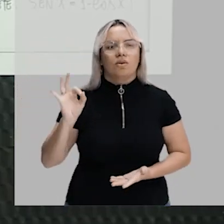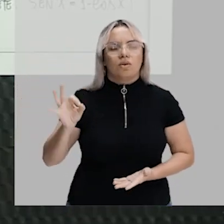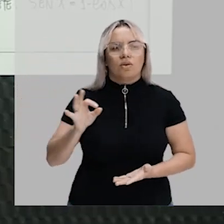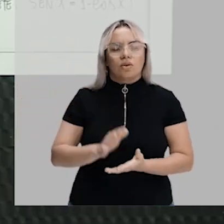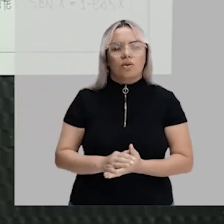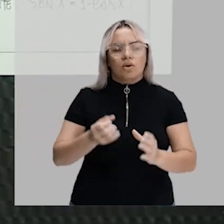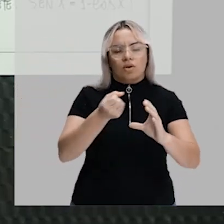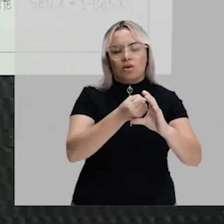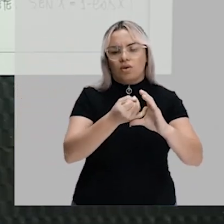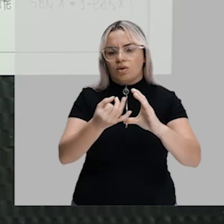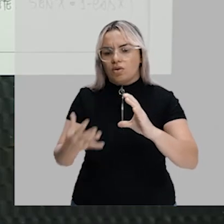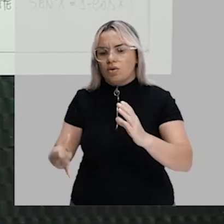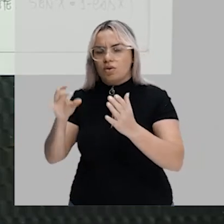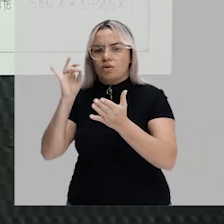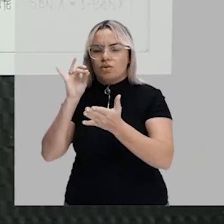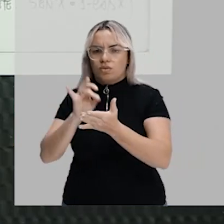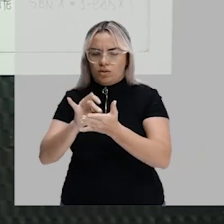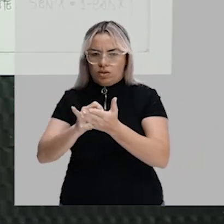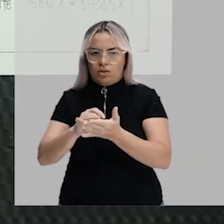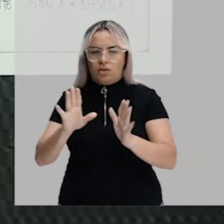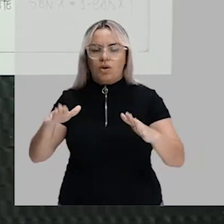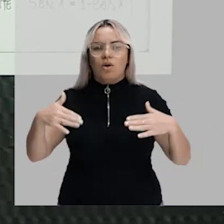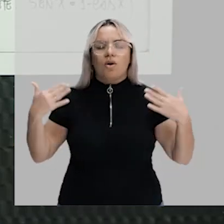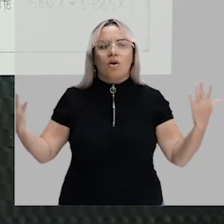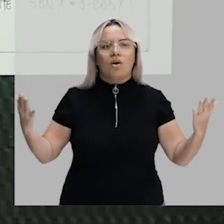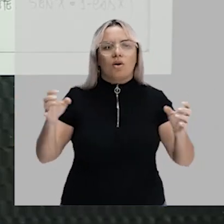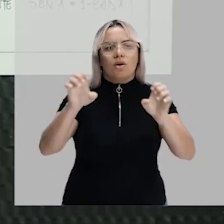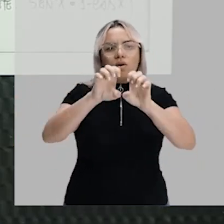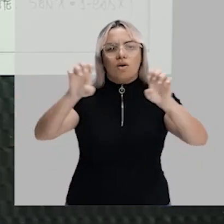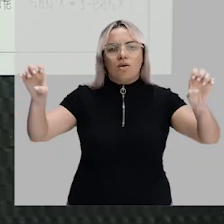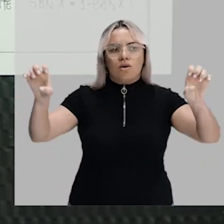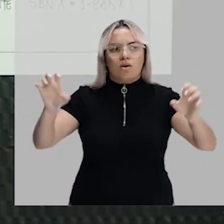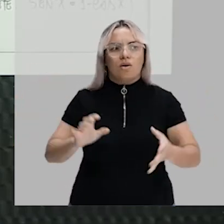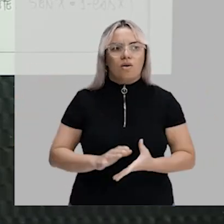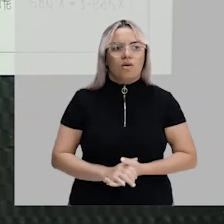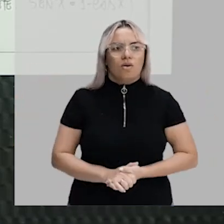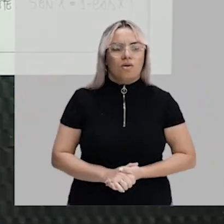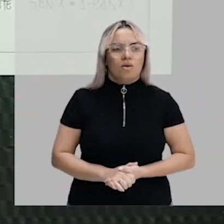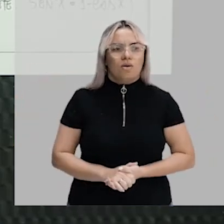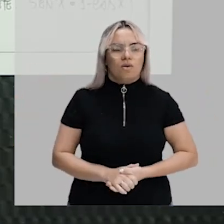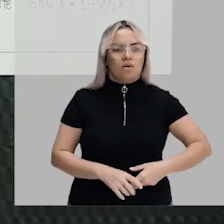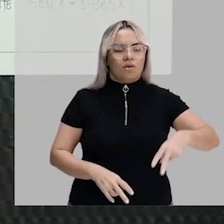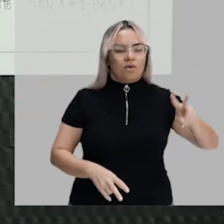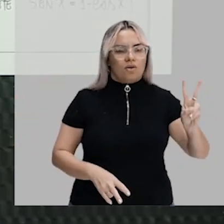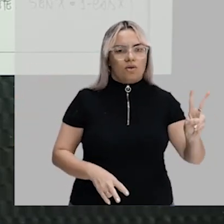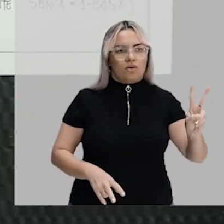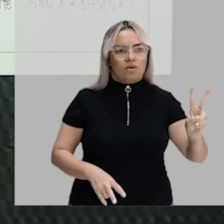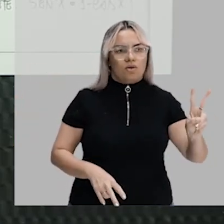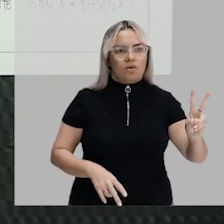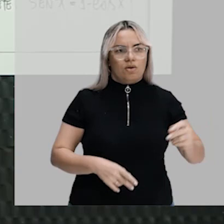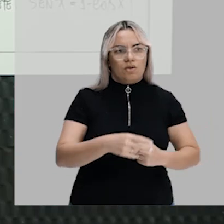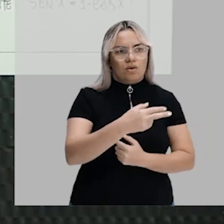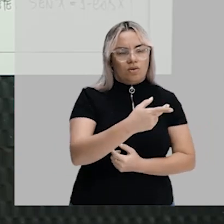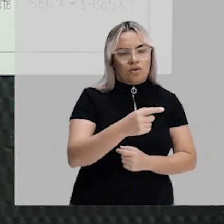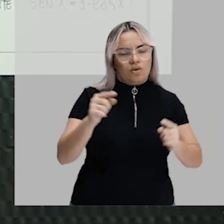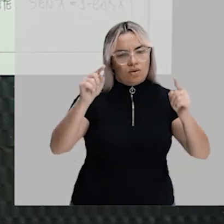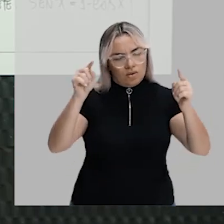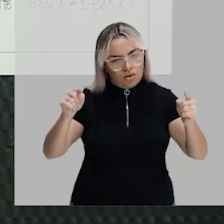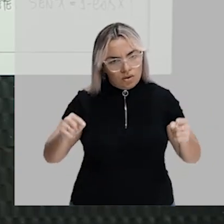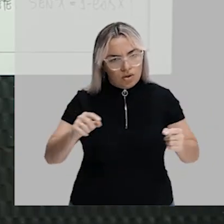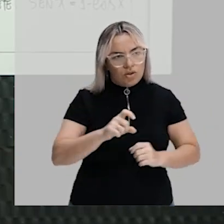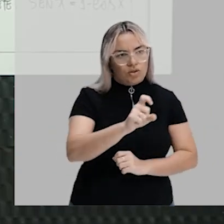conjunto solução ou conjunto verdade dessa equação aqui ó Então vai ser x pertencente aos